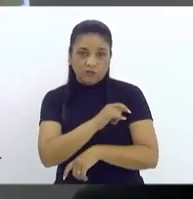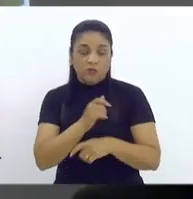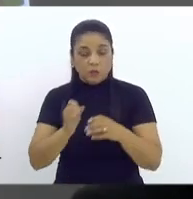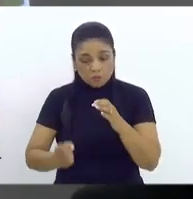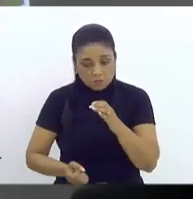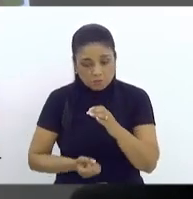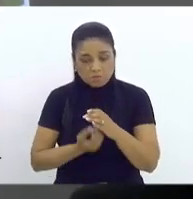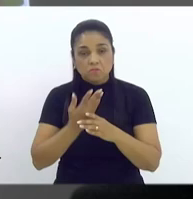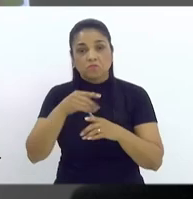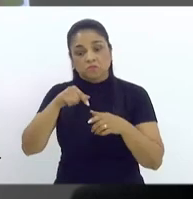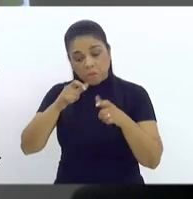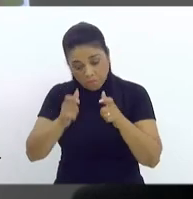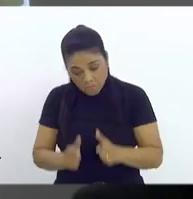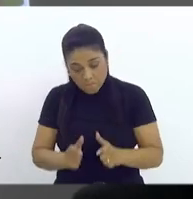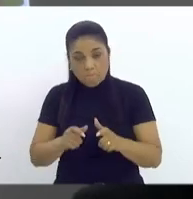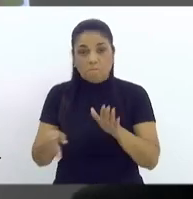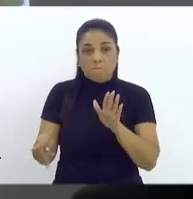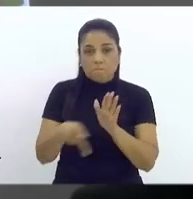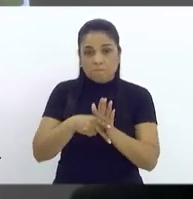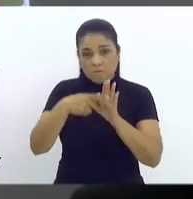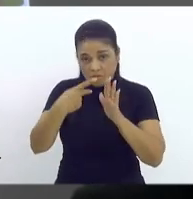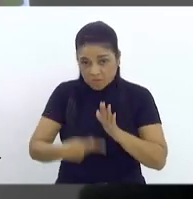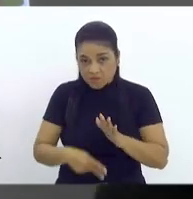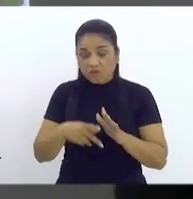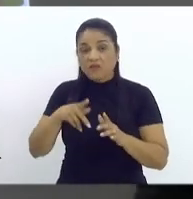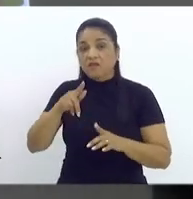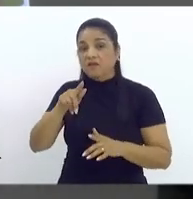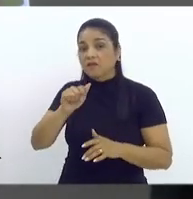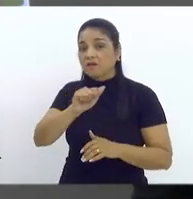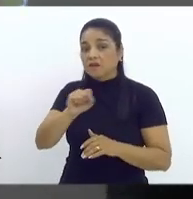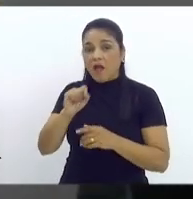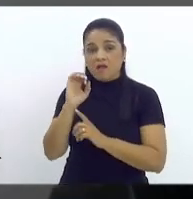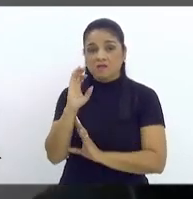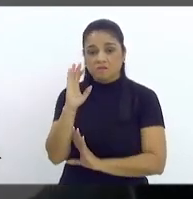localmente com soluções ambientais